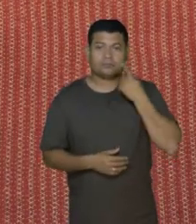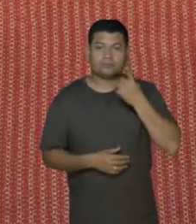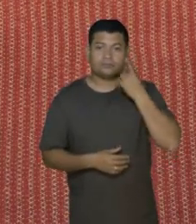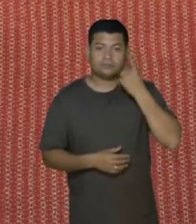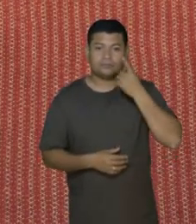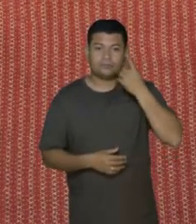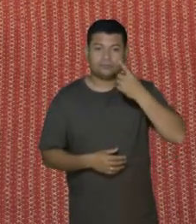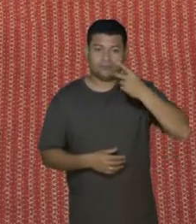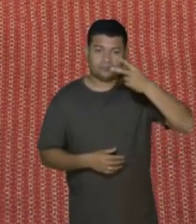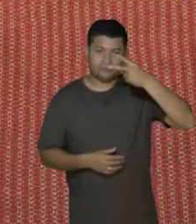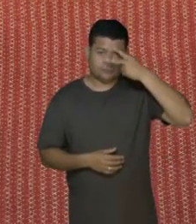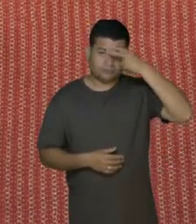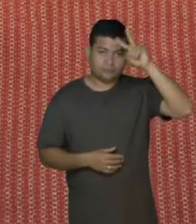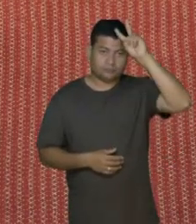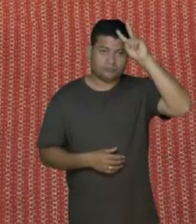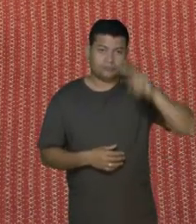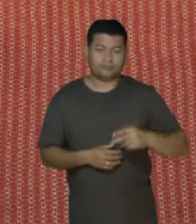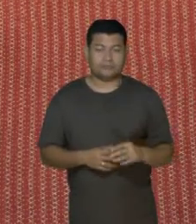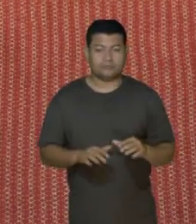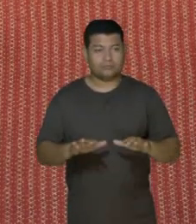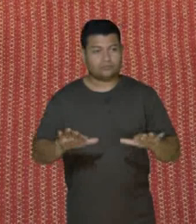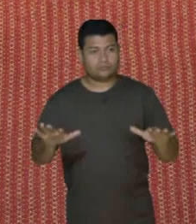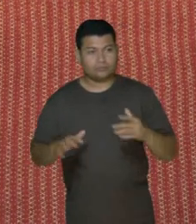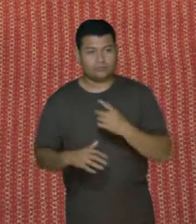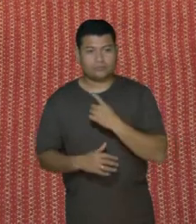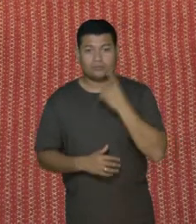Senhor presidente, senhoras e senhores